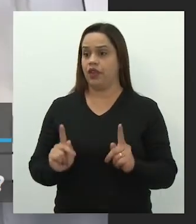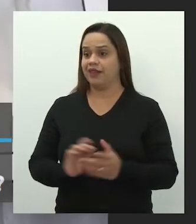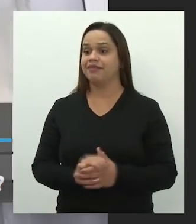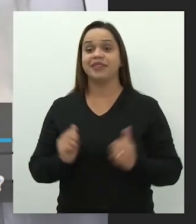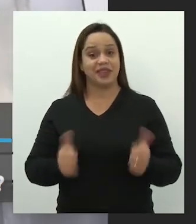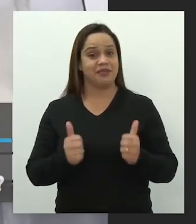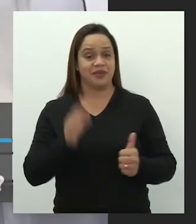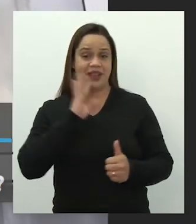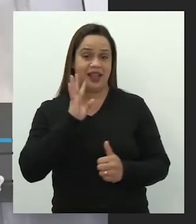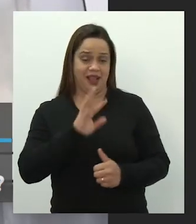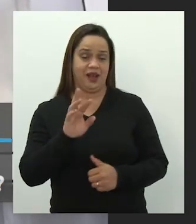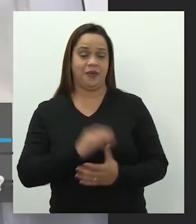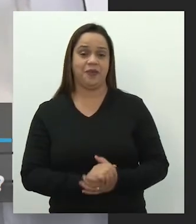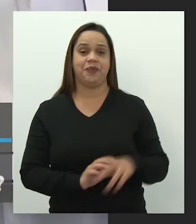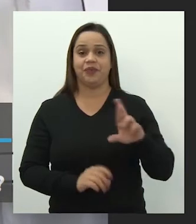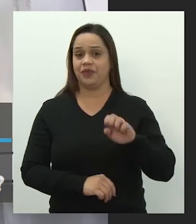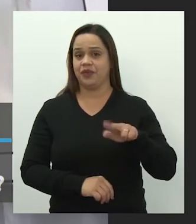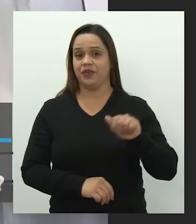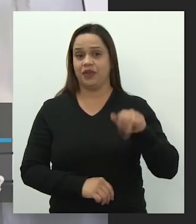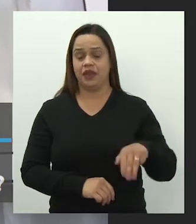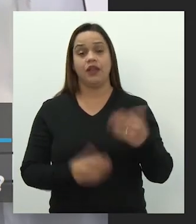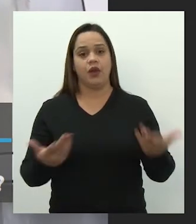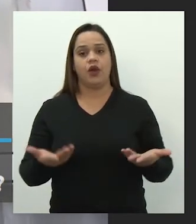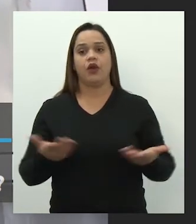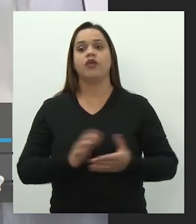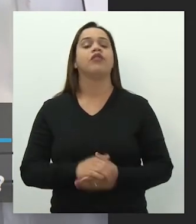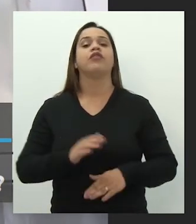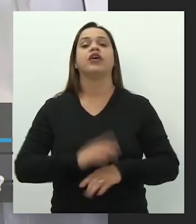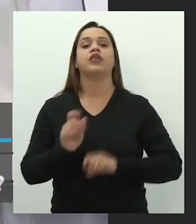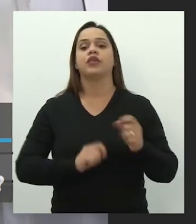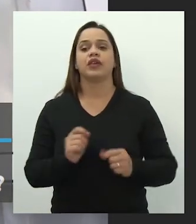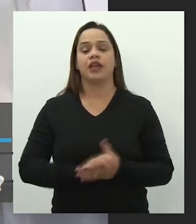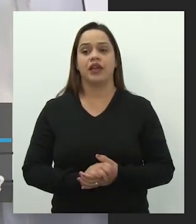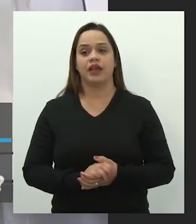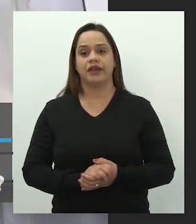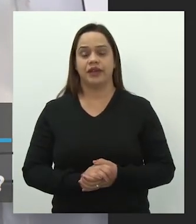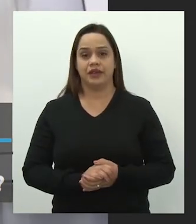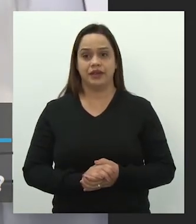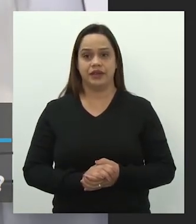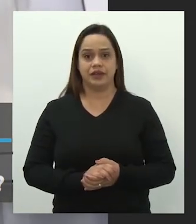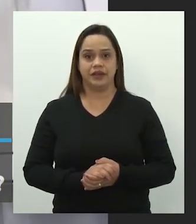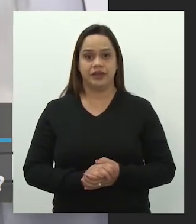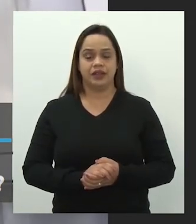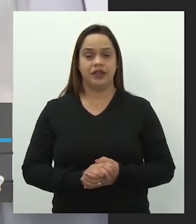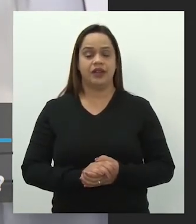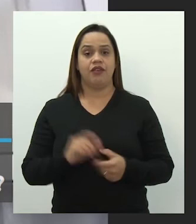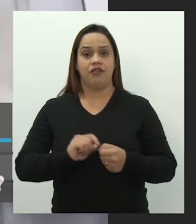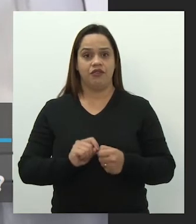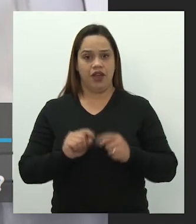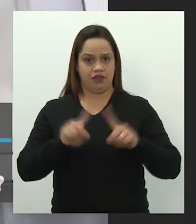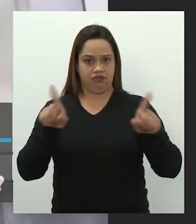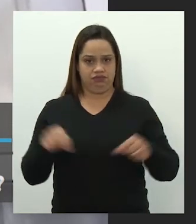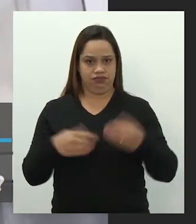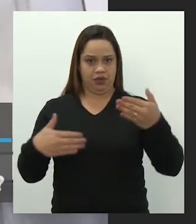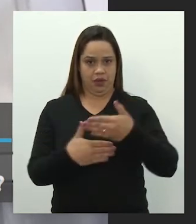Legal, Renan. Então, a gente fez uma animaçãozinha no PPT, gente, para ficar mais fácil